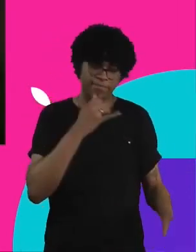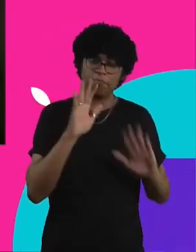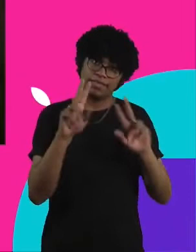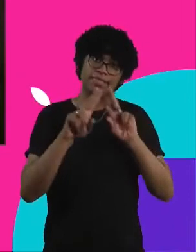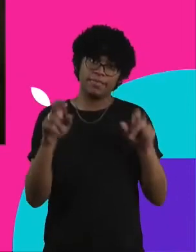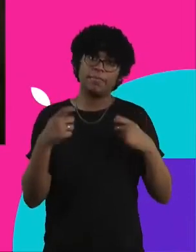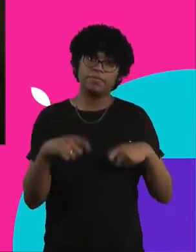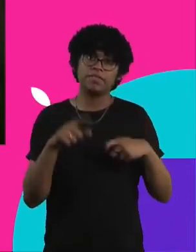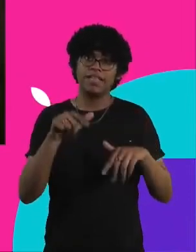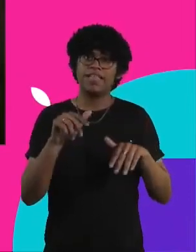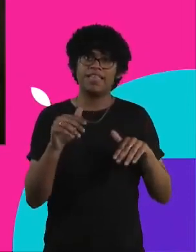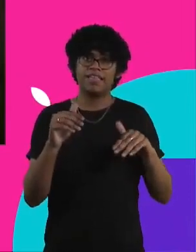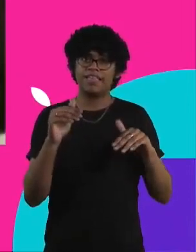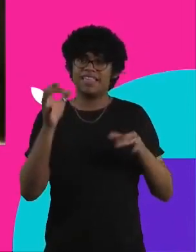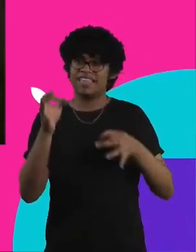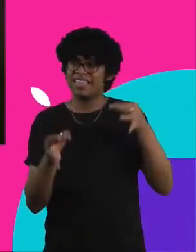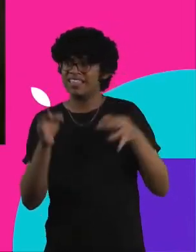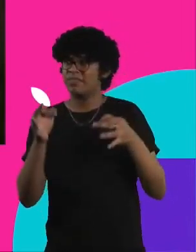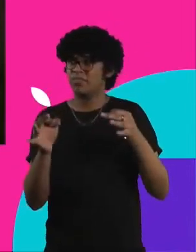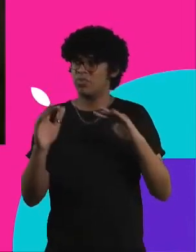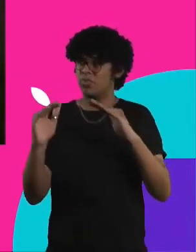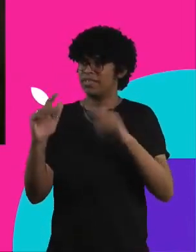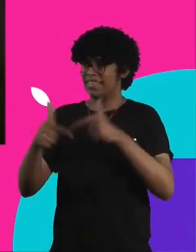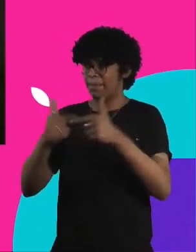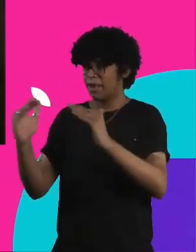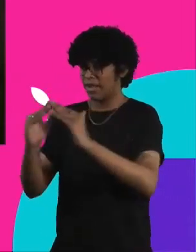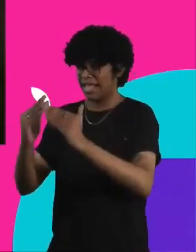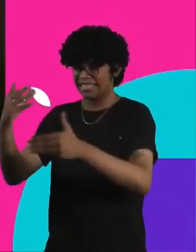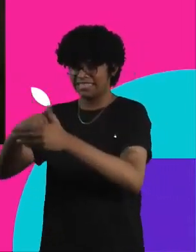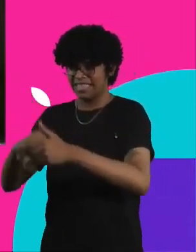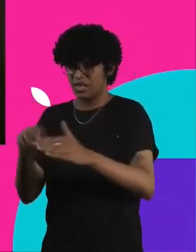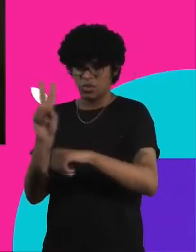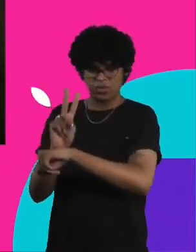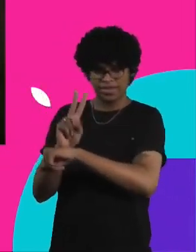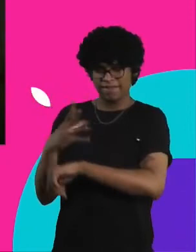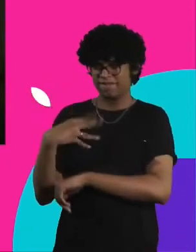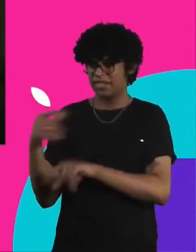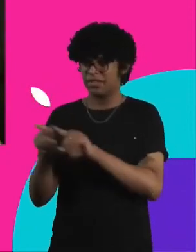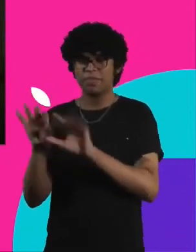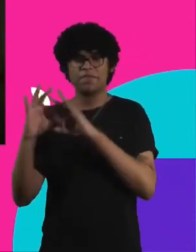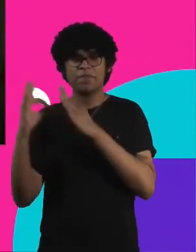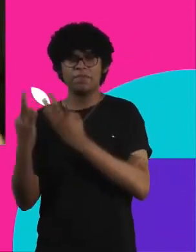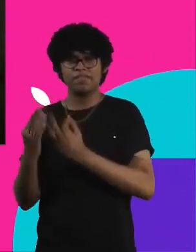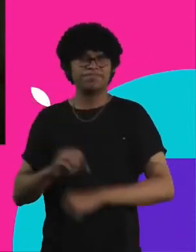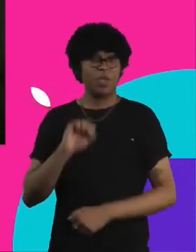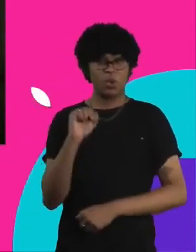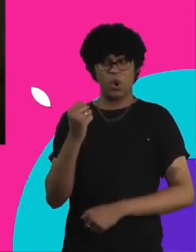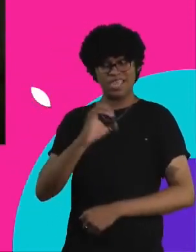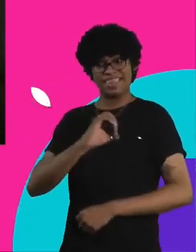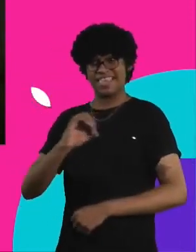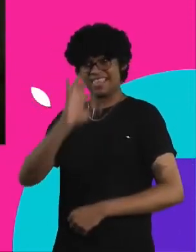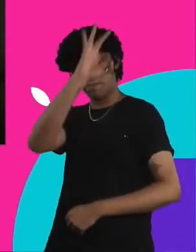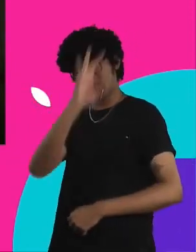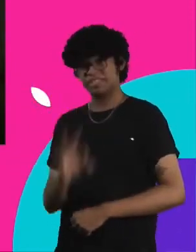da falta de equilíbrio entre o trabalho doméstico, o cuidado com os filhos e com a família. 80% do trabalho não